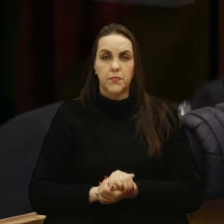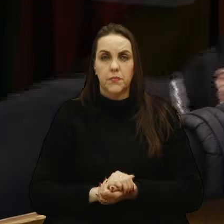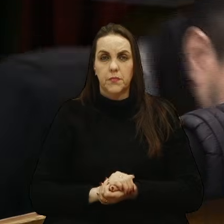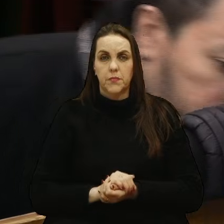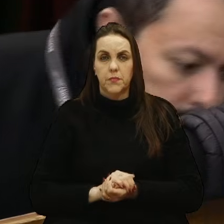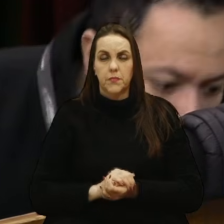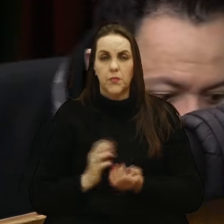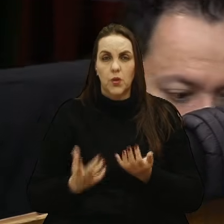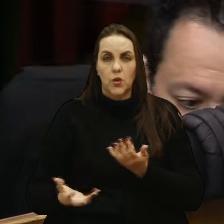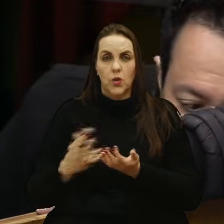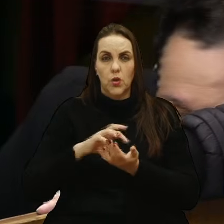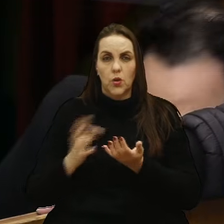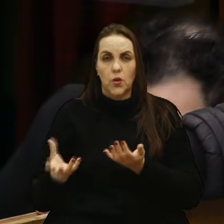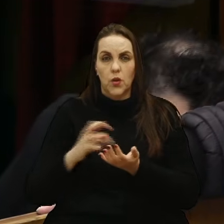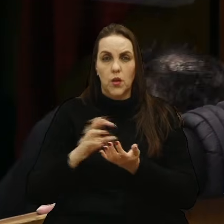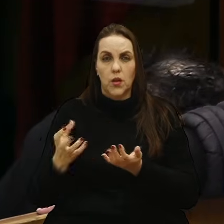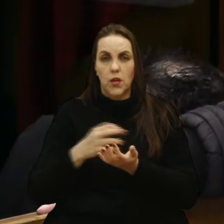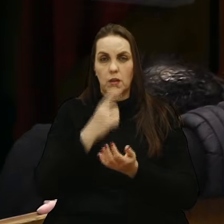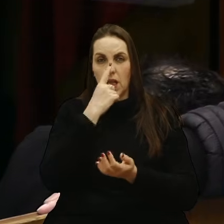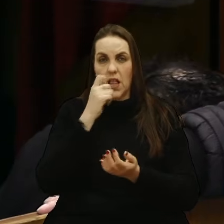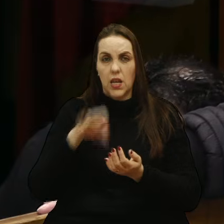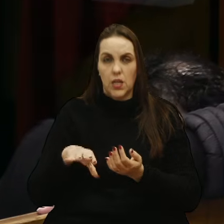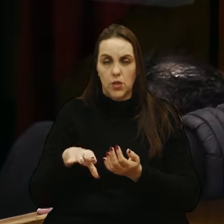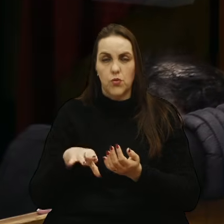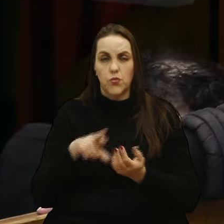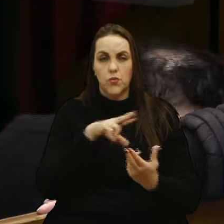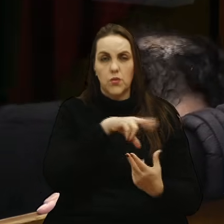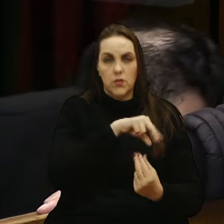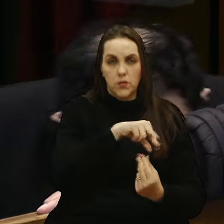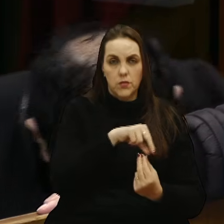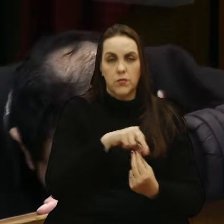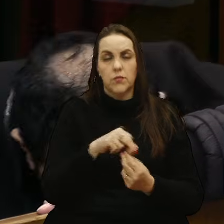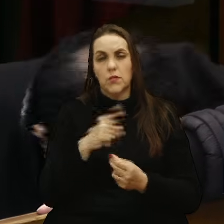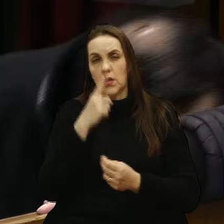em coleta de lixo orgânico e seletivo.